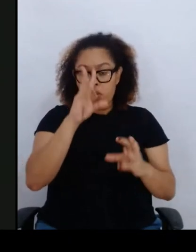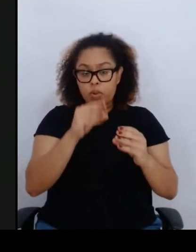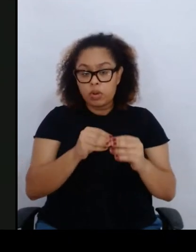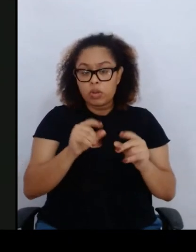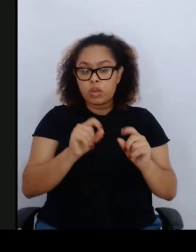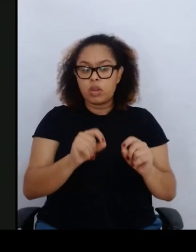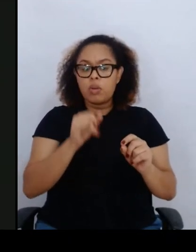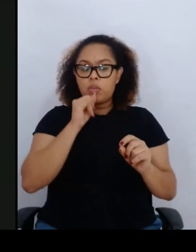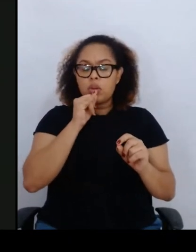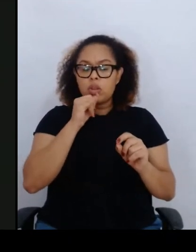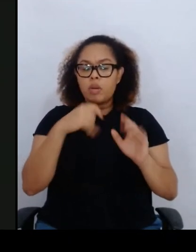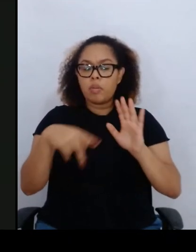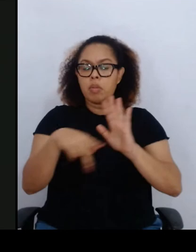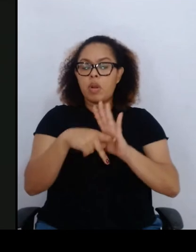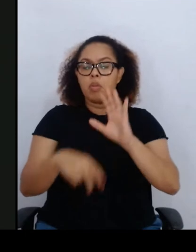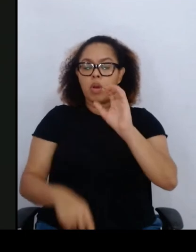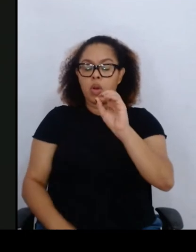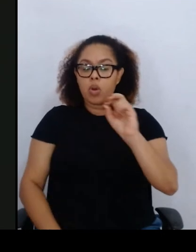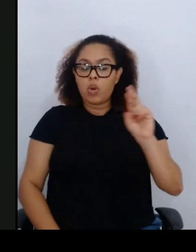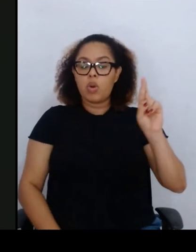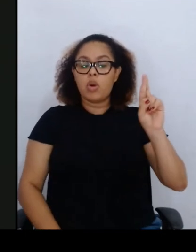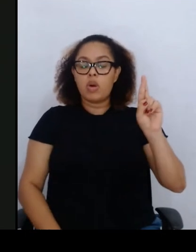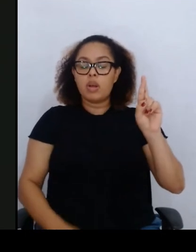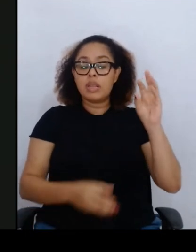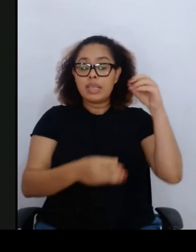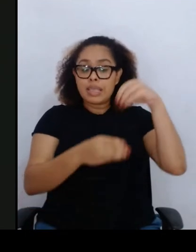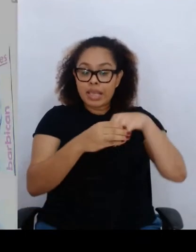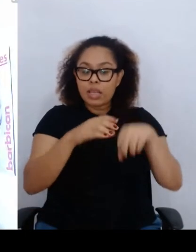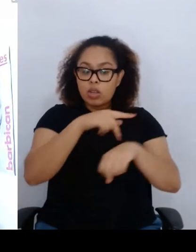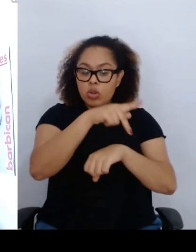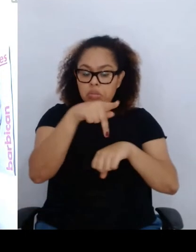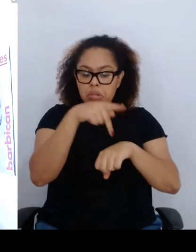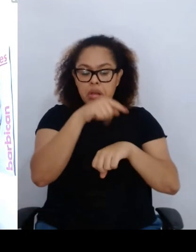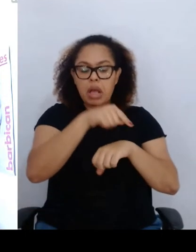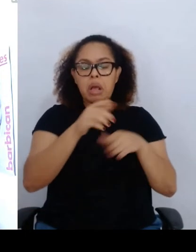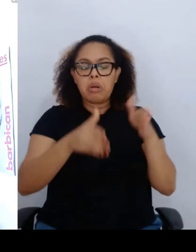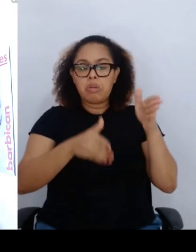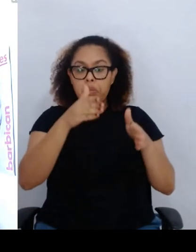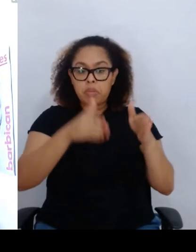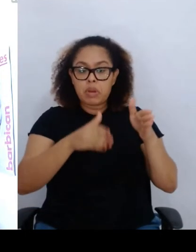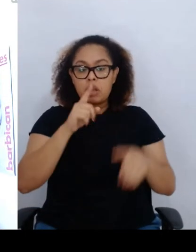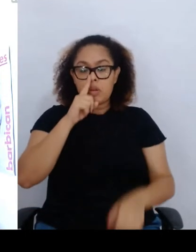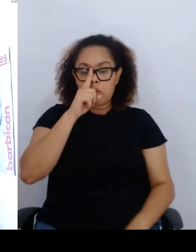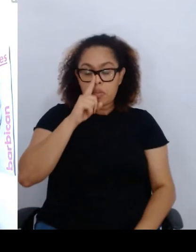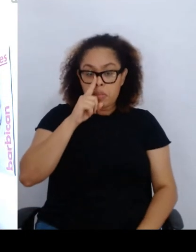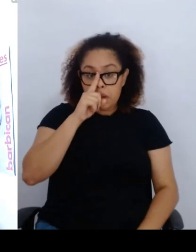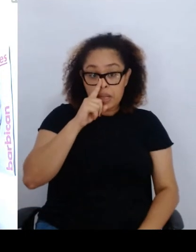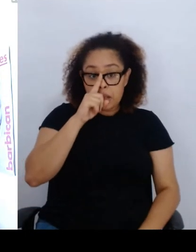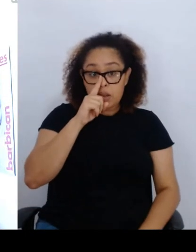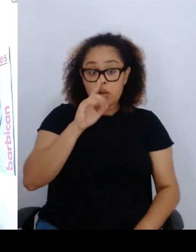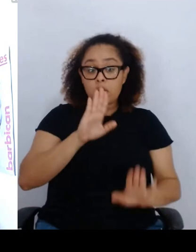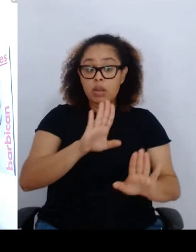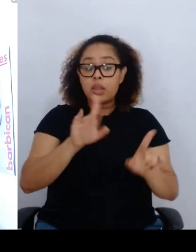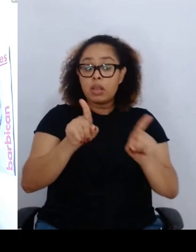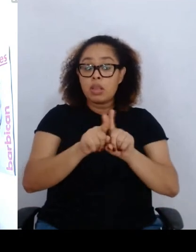orientalista que havia no Marrocos como um espaço de perigo de caos e ao mesmo tempo o fato de que havia mesmo